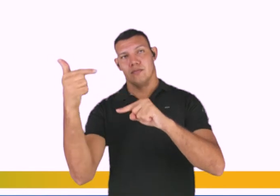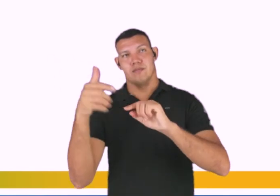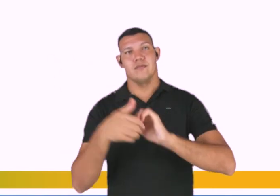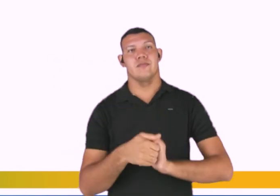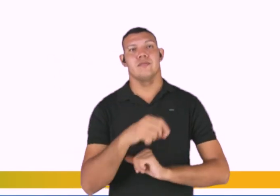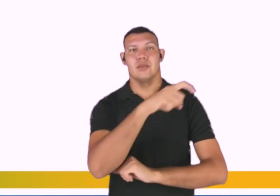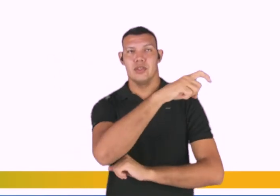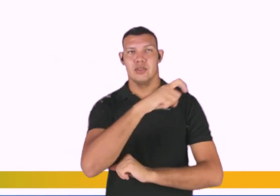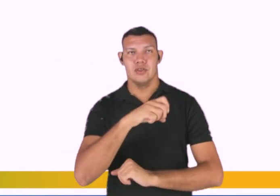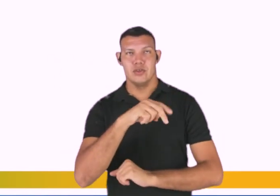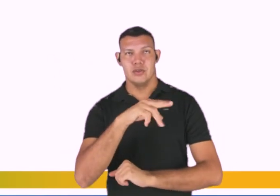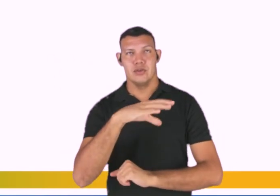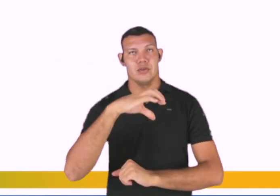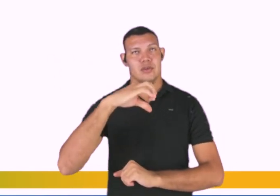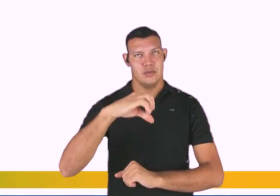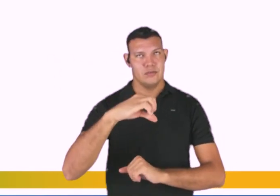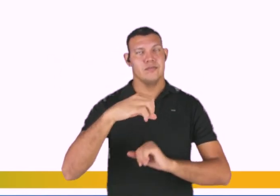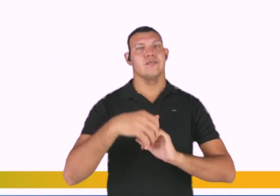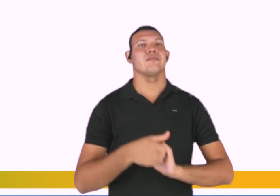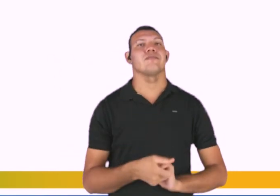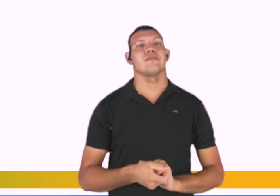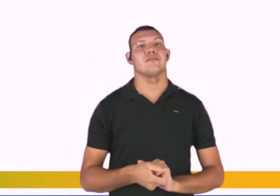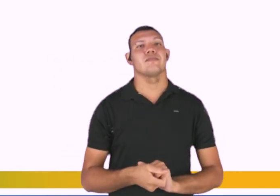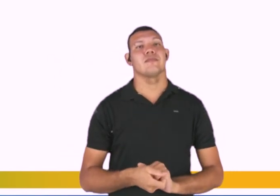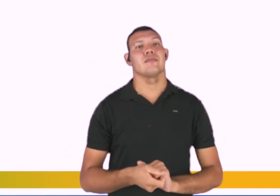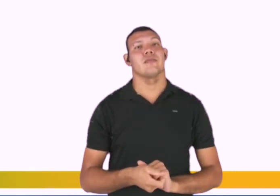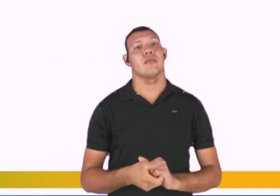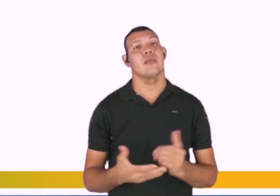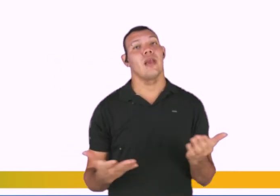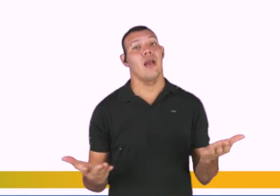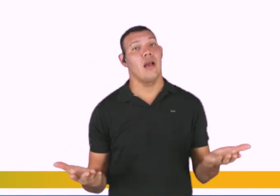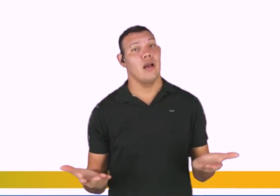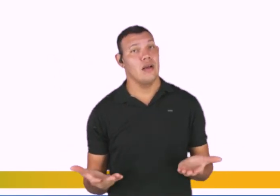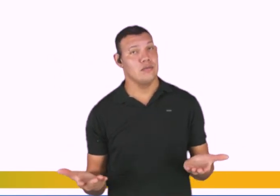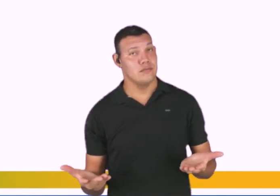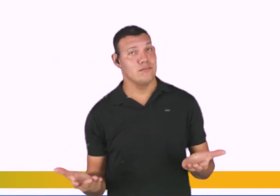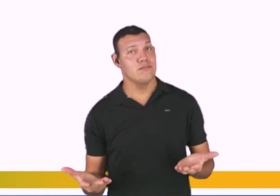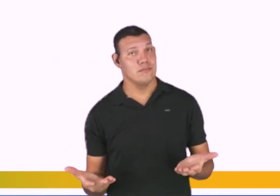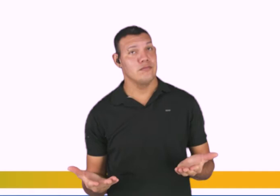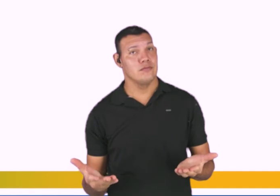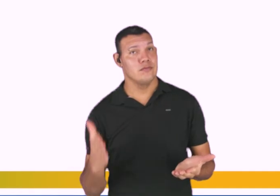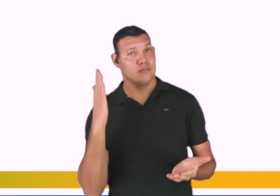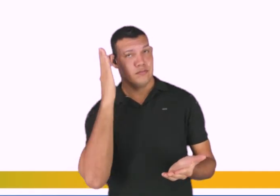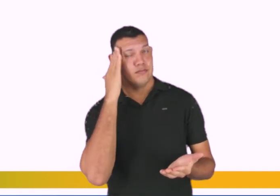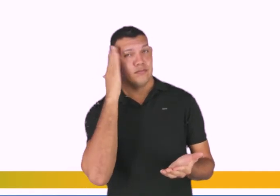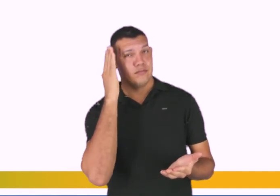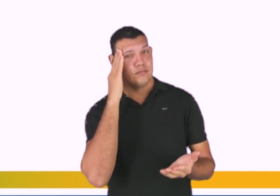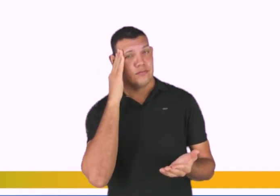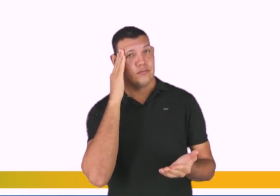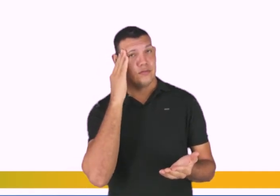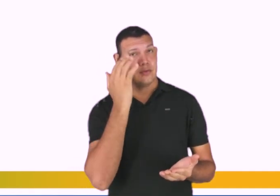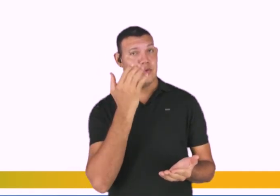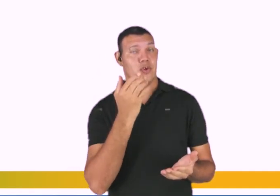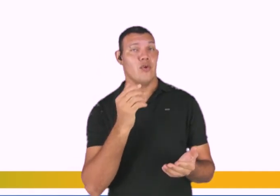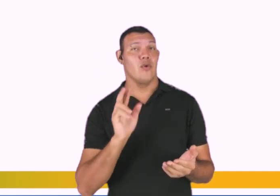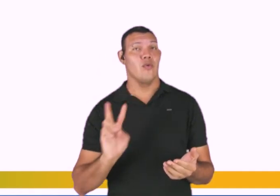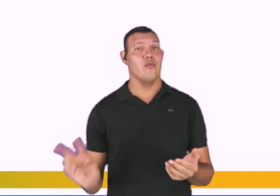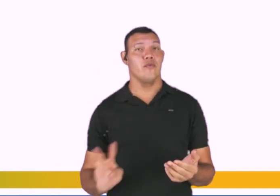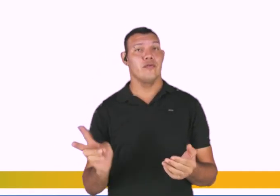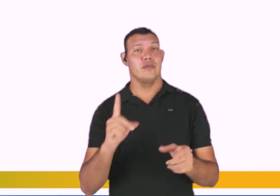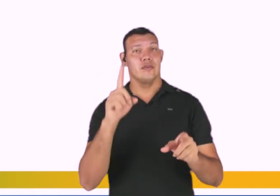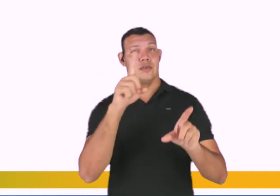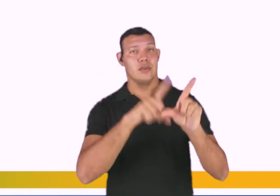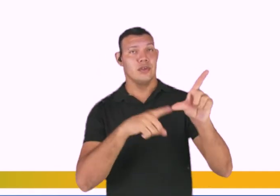de x igual a 9. E aí, tendo o valor de x, agora nós temos que encontrar o valor